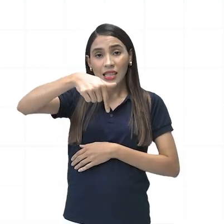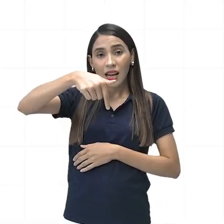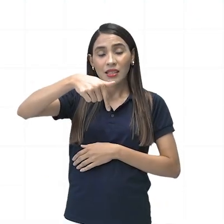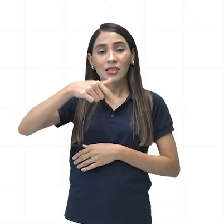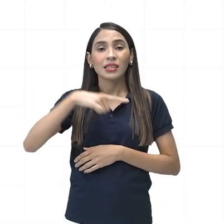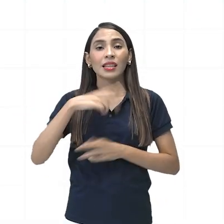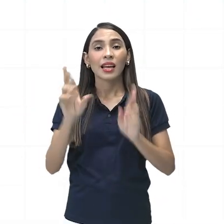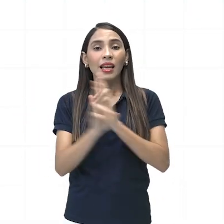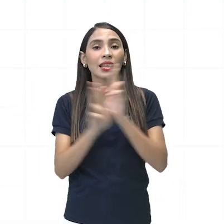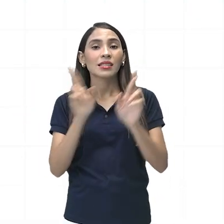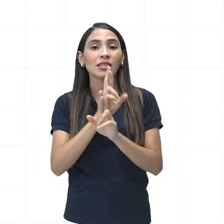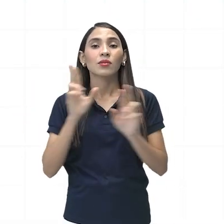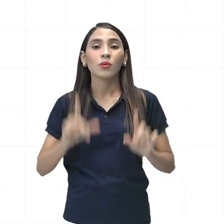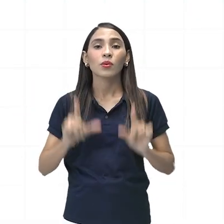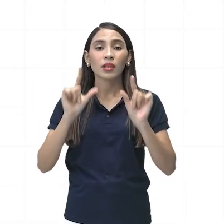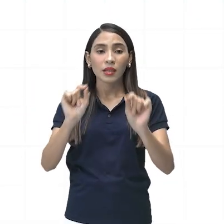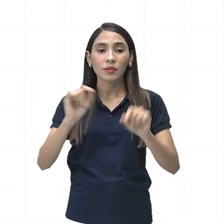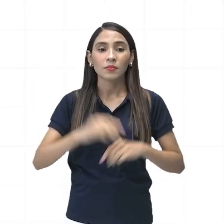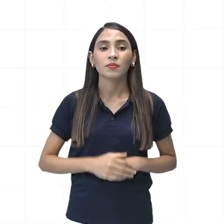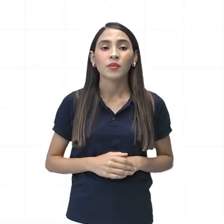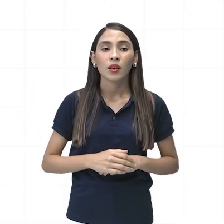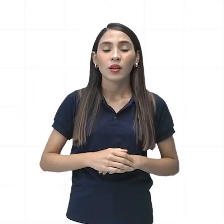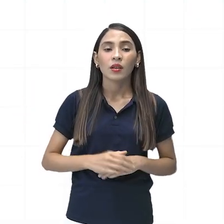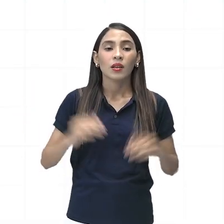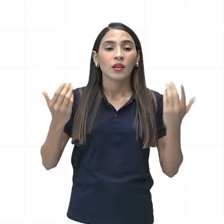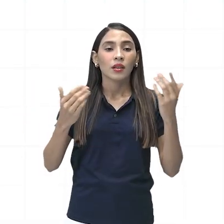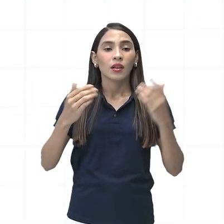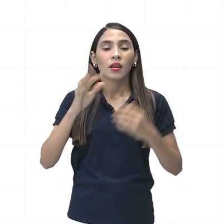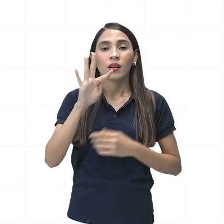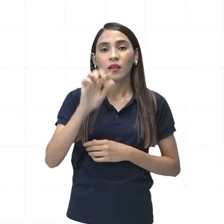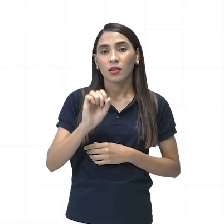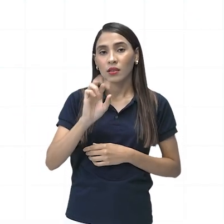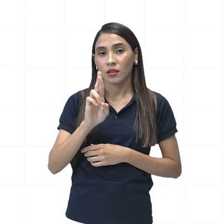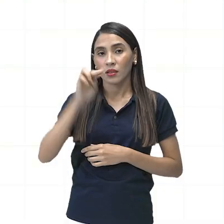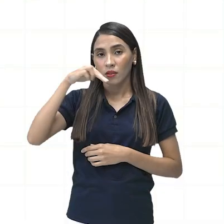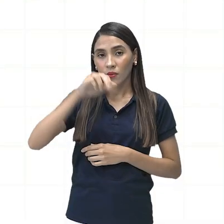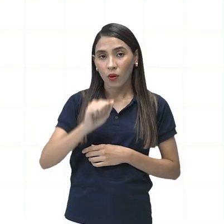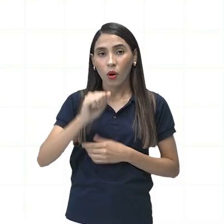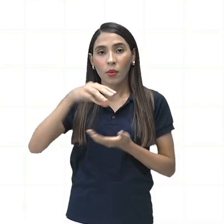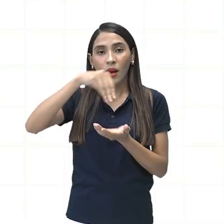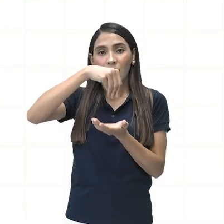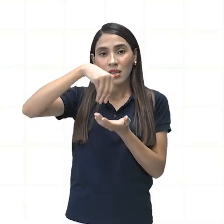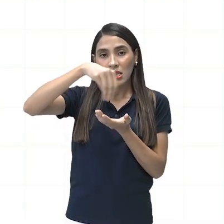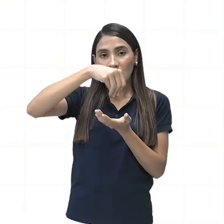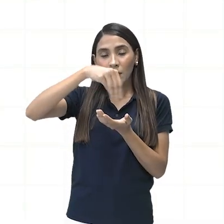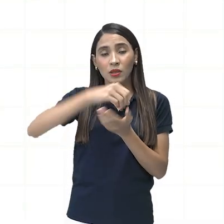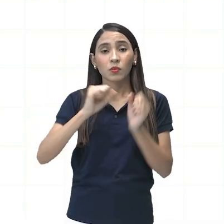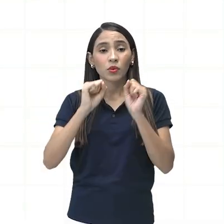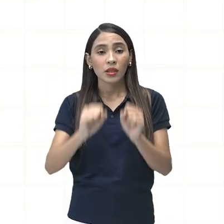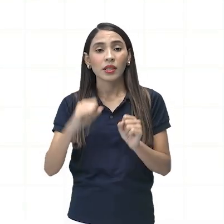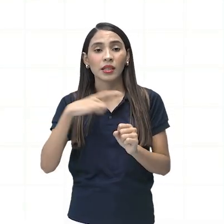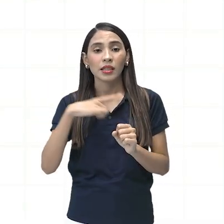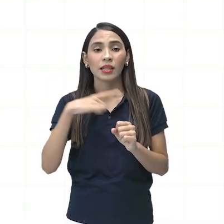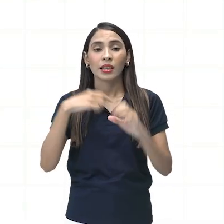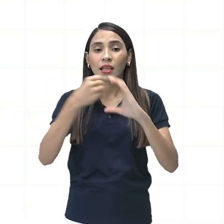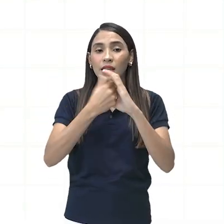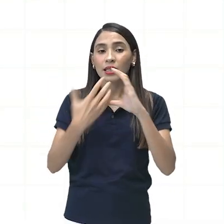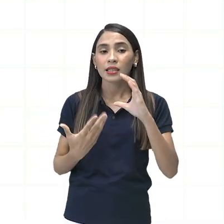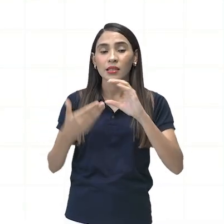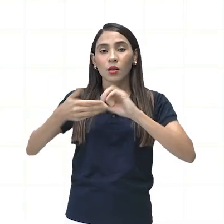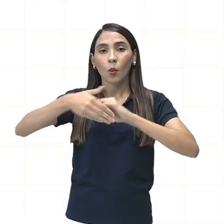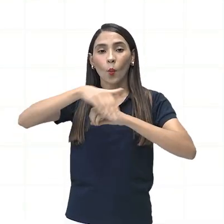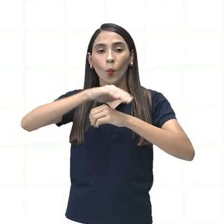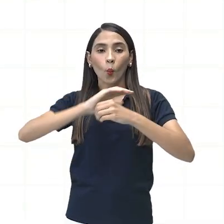são relacionadas, então, com a forma da semente, onde essa semente ela poderia apresentar a